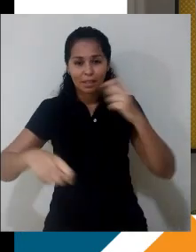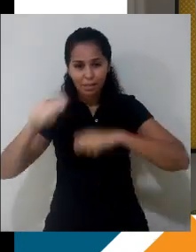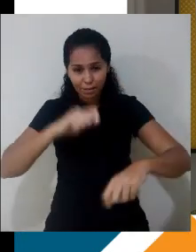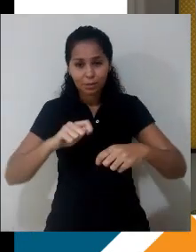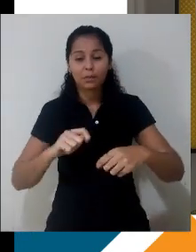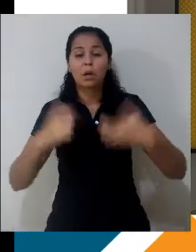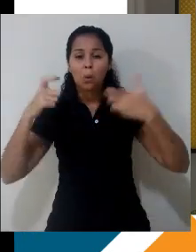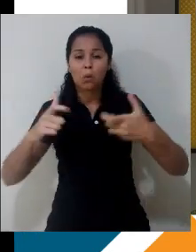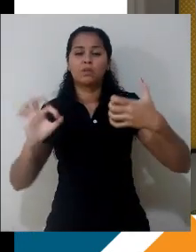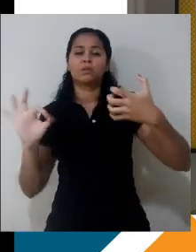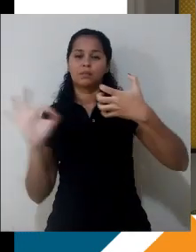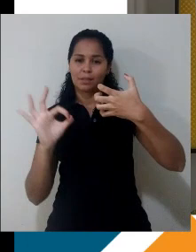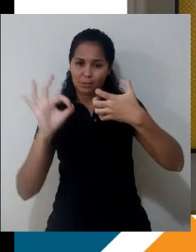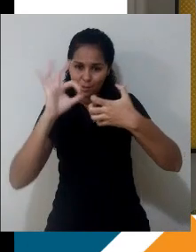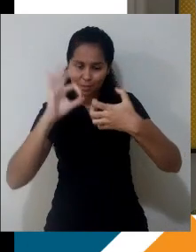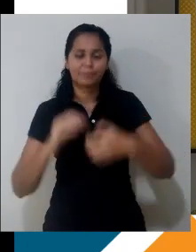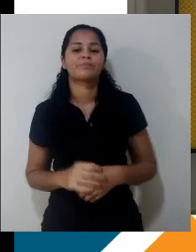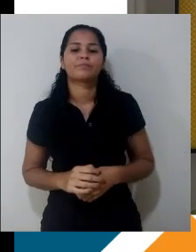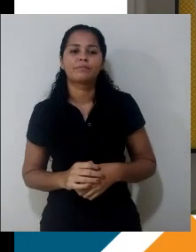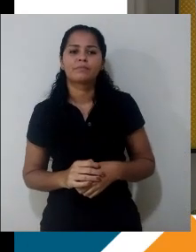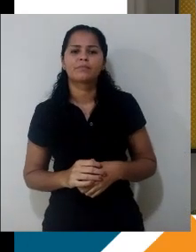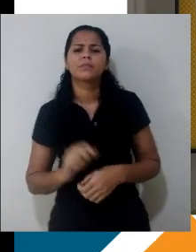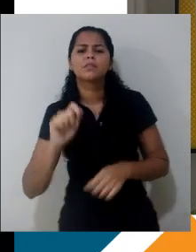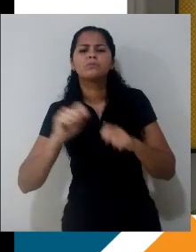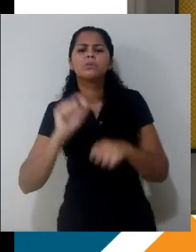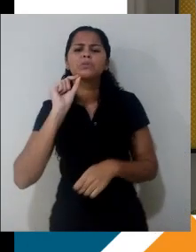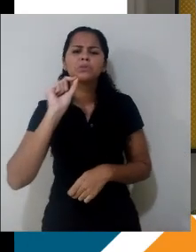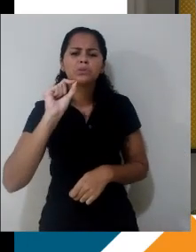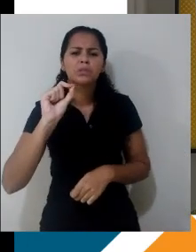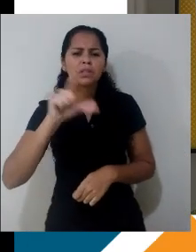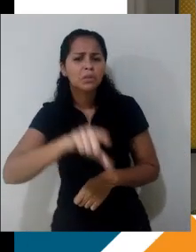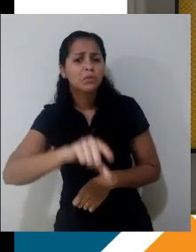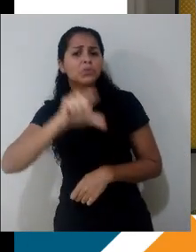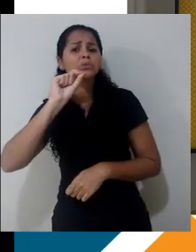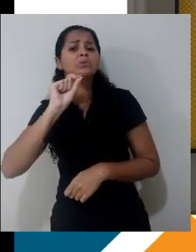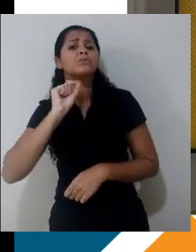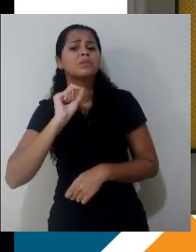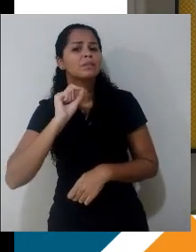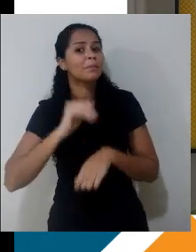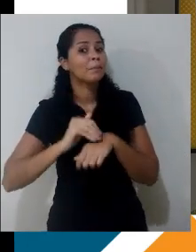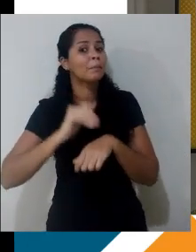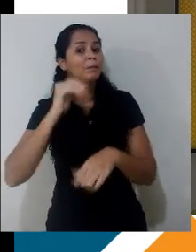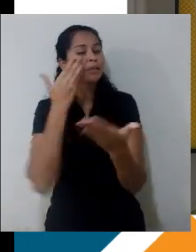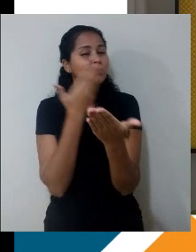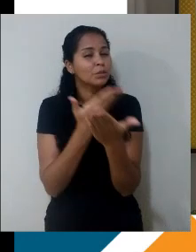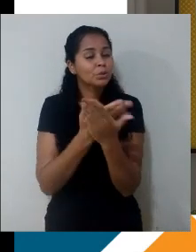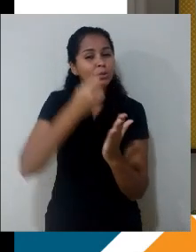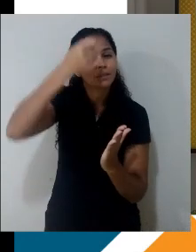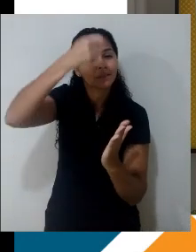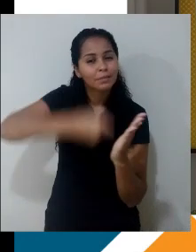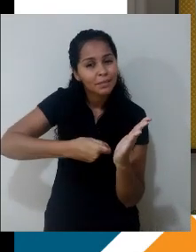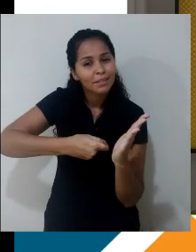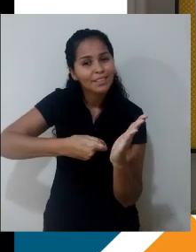na Rural, né? Universidade Rural do Rio de Janeiro. O que ela fez? Ela priorizou um pouco mais o estudo de redação, porque